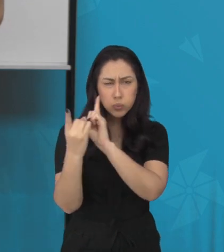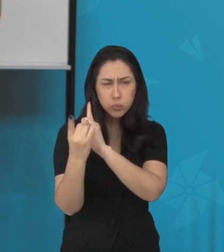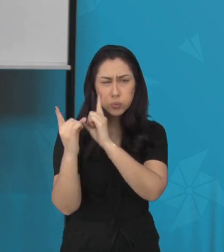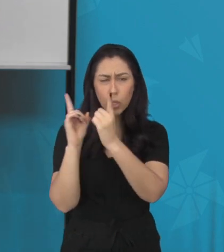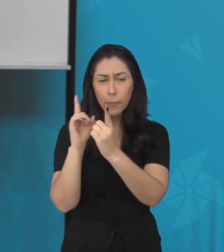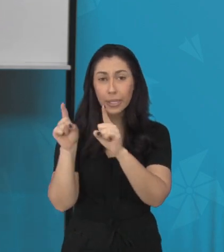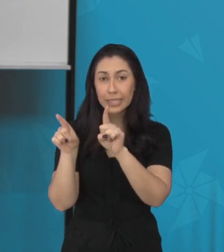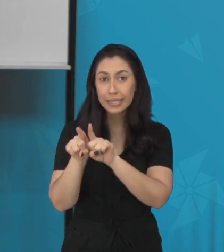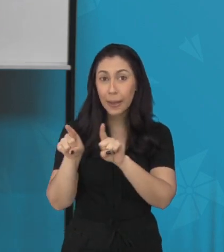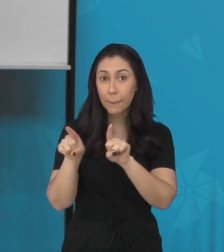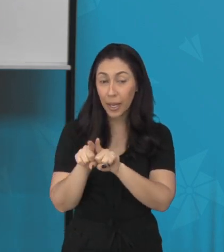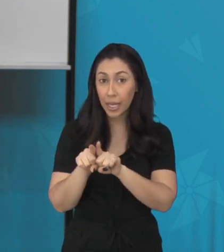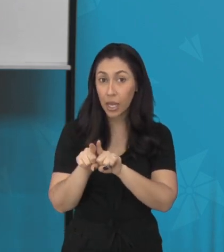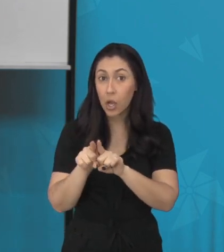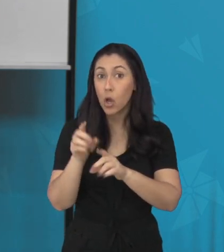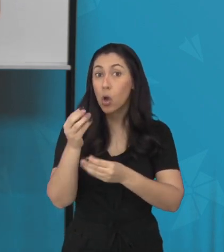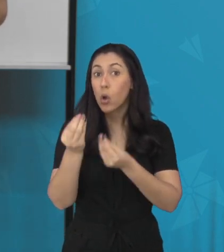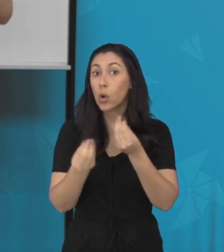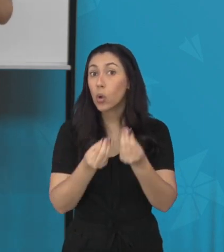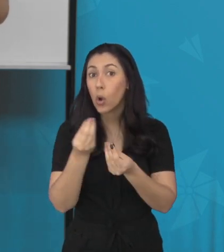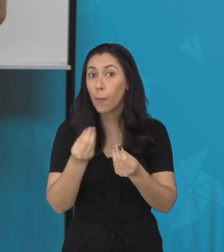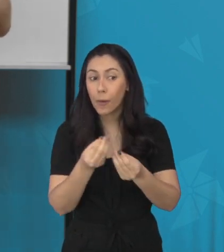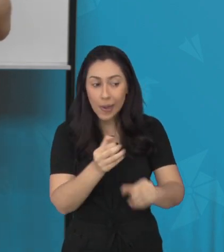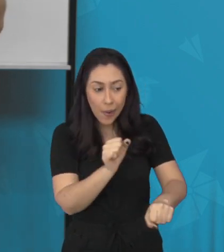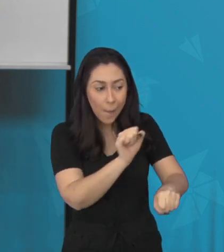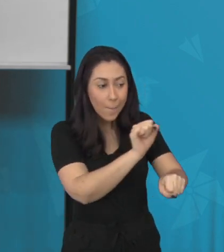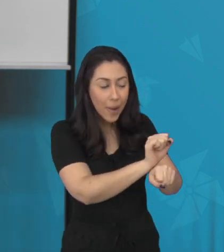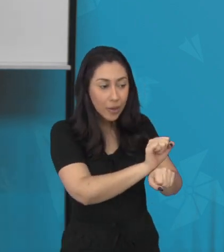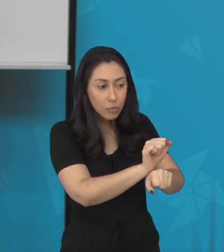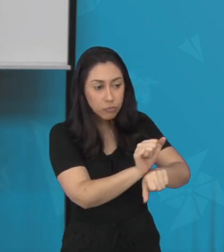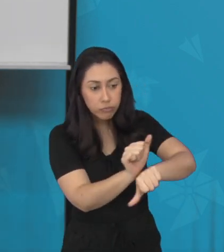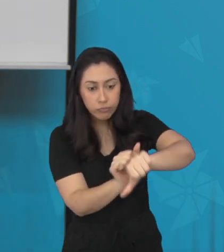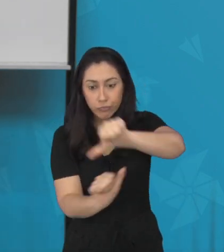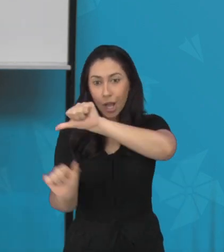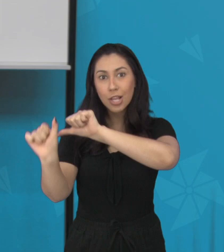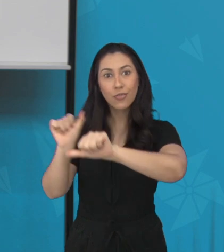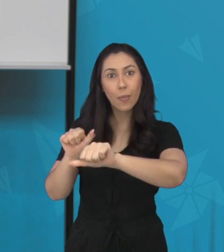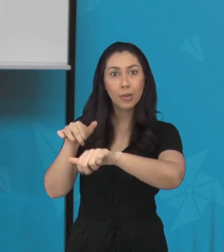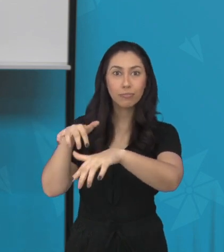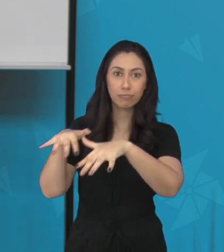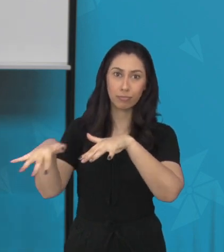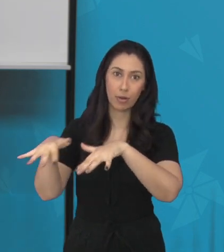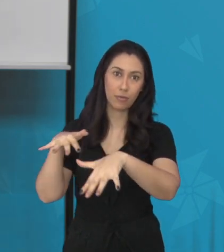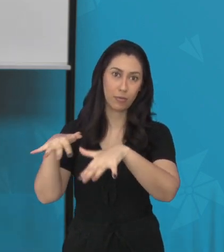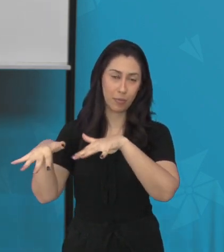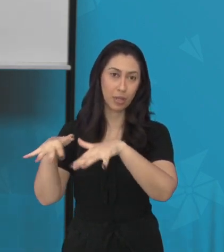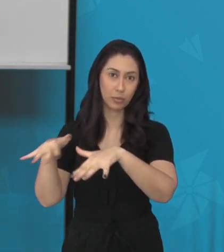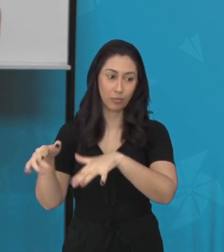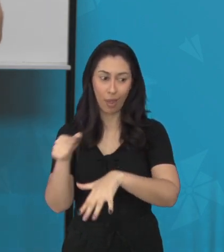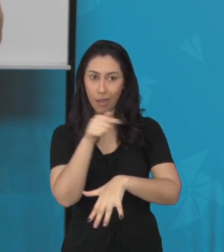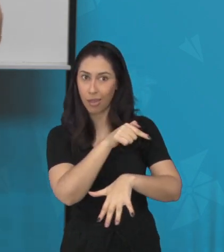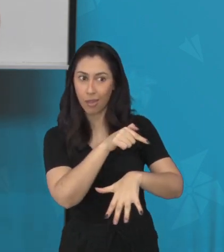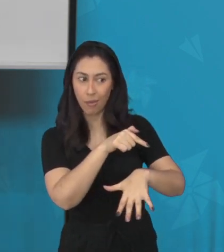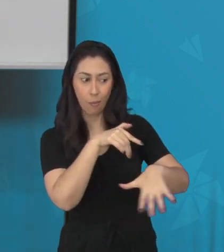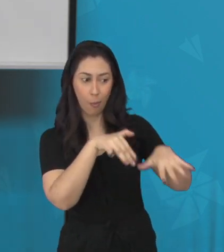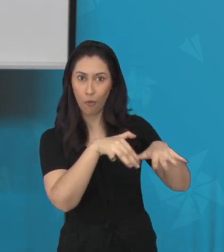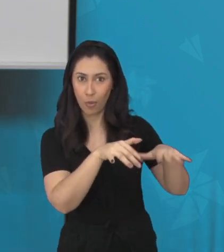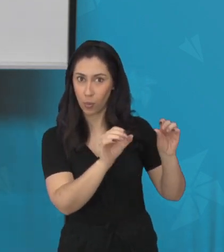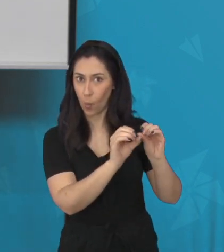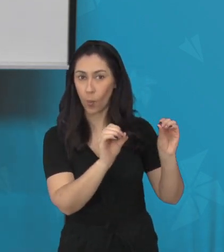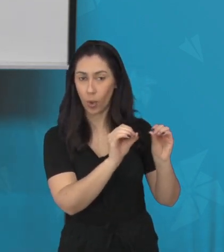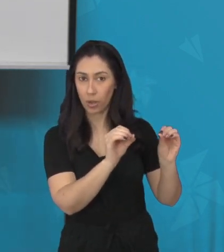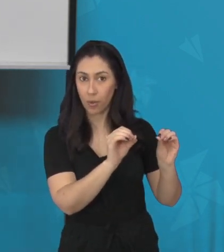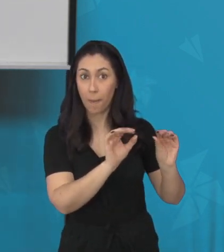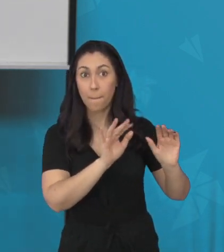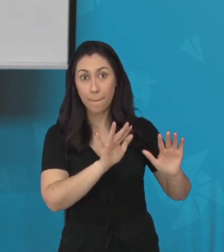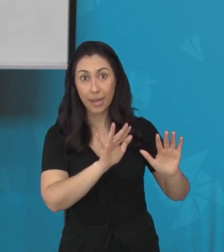a força de atrito estática, que é enquanto ainda não acontece movimento entre essas superfícies, e a força de atrito